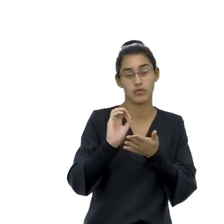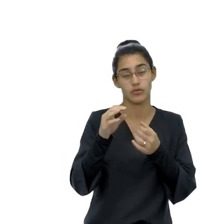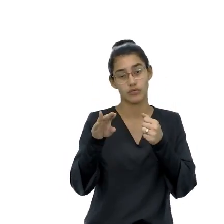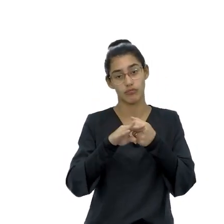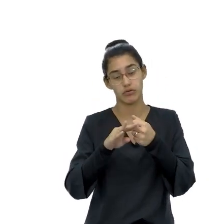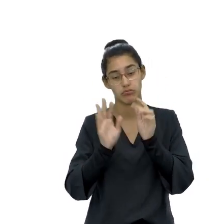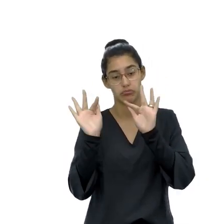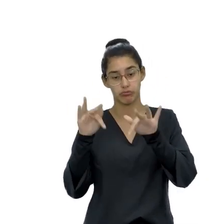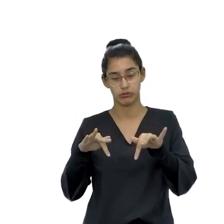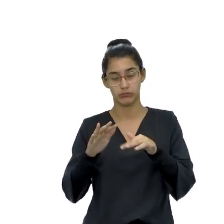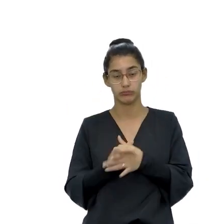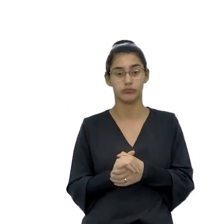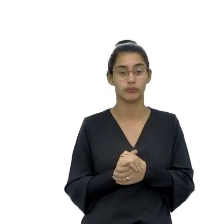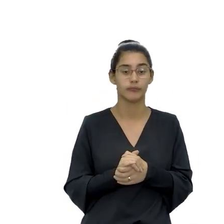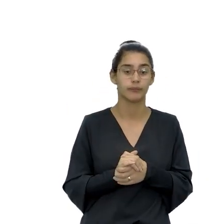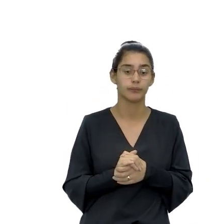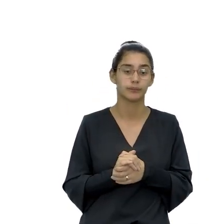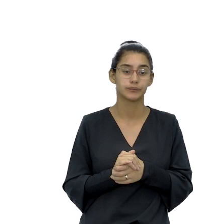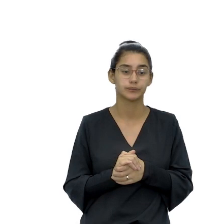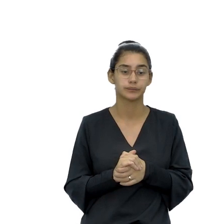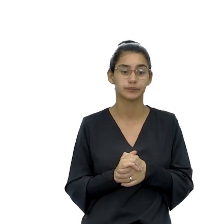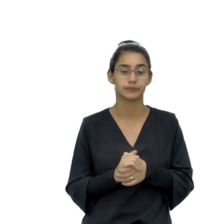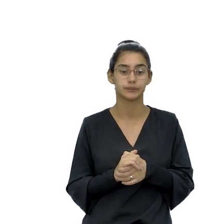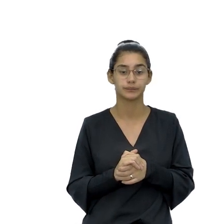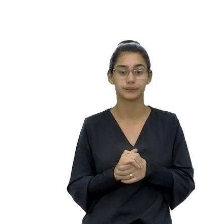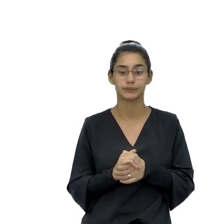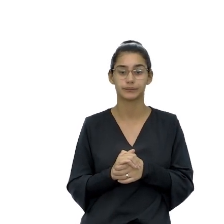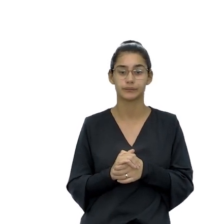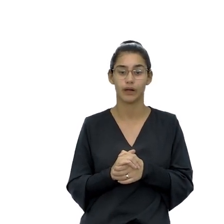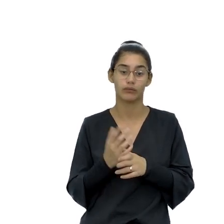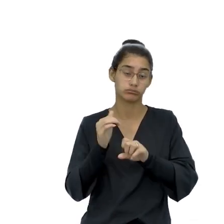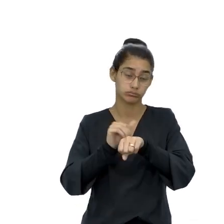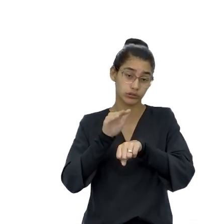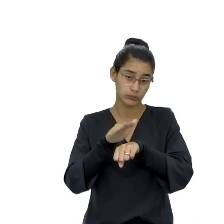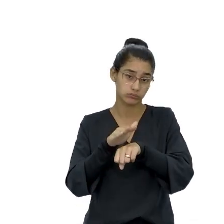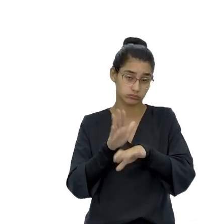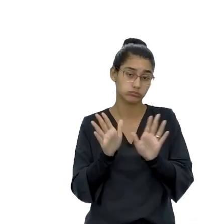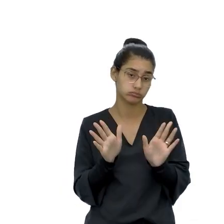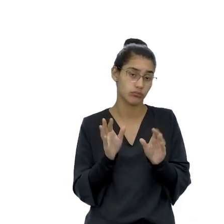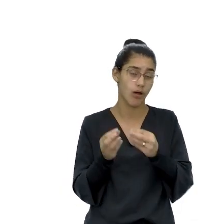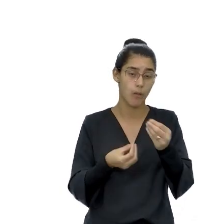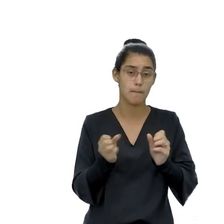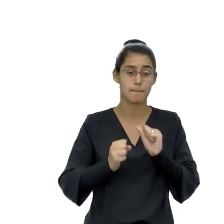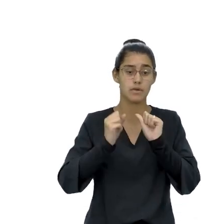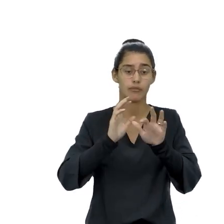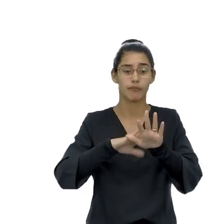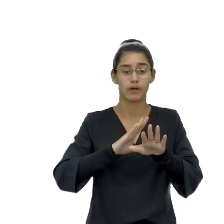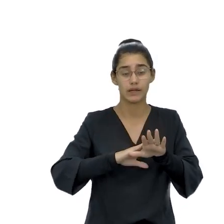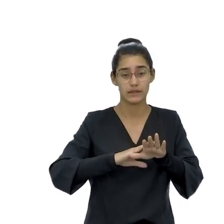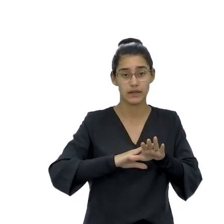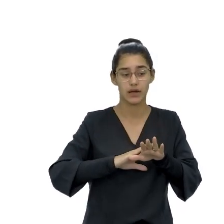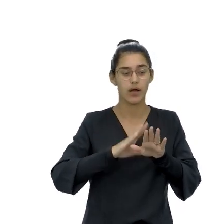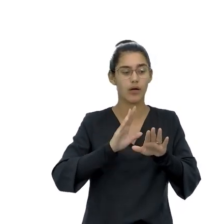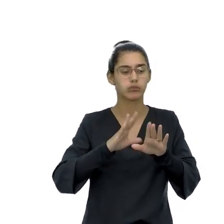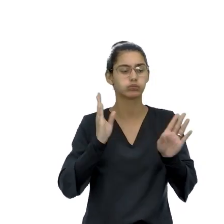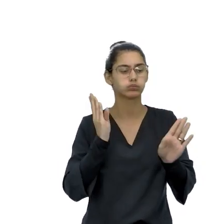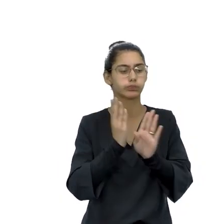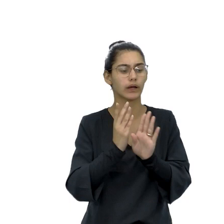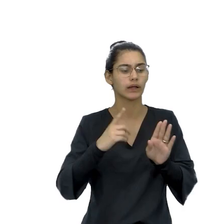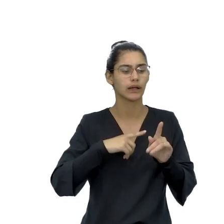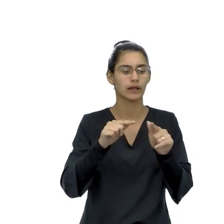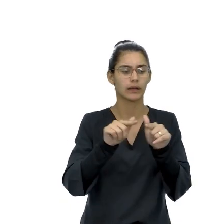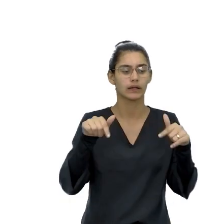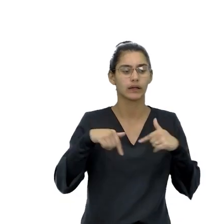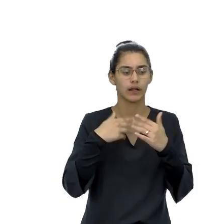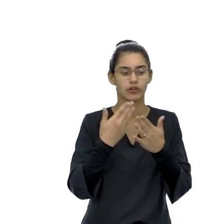ou no final. Então, aqui, essa daqui fica de sugestão de como você pode fazer a abordagem em sala de